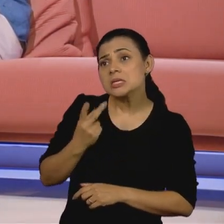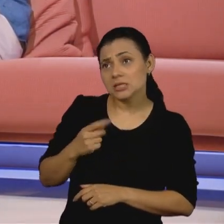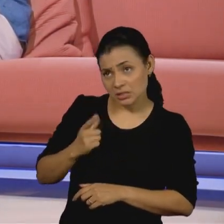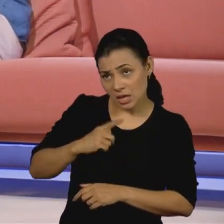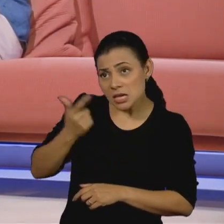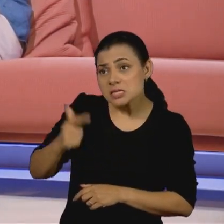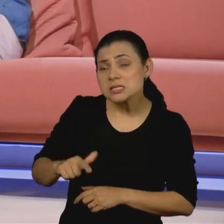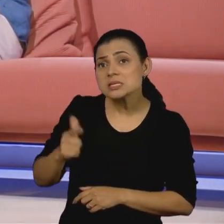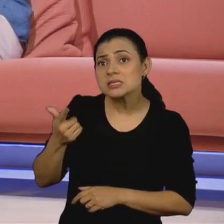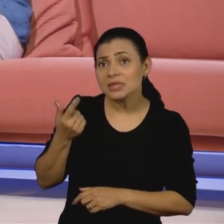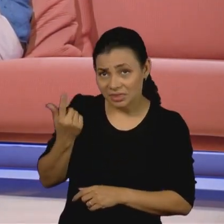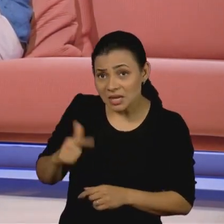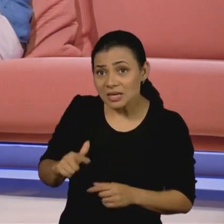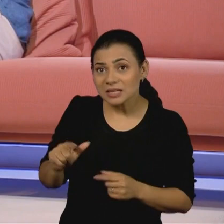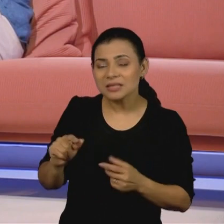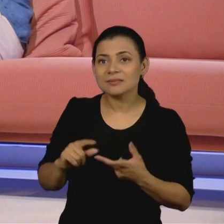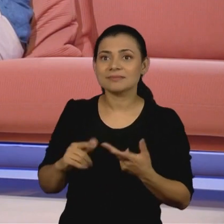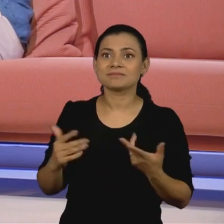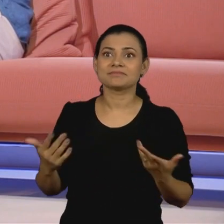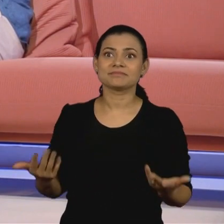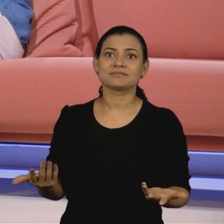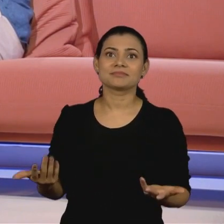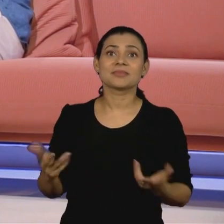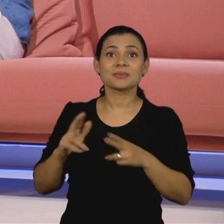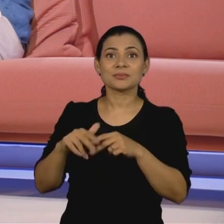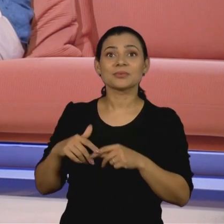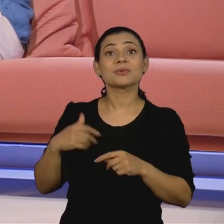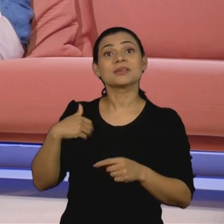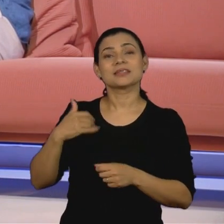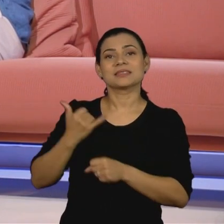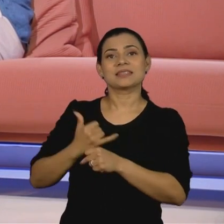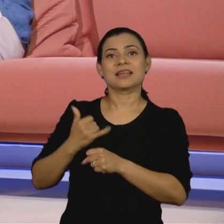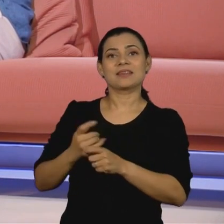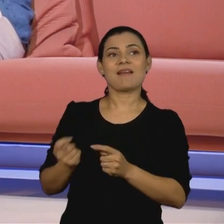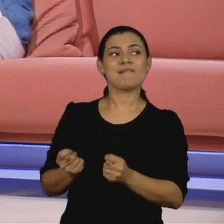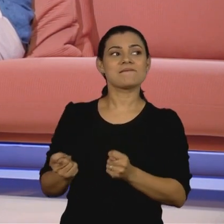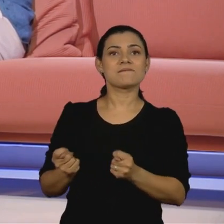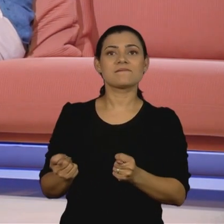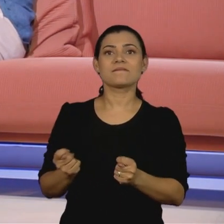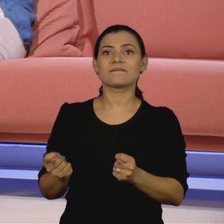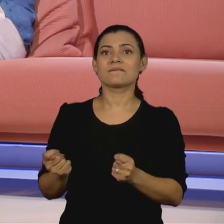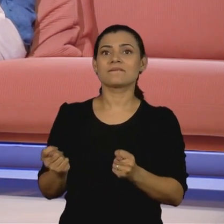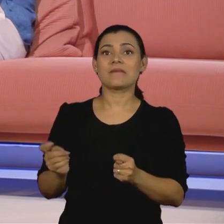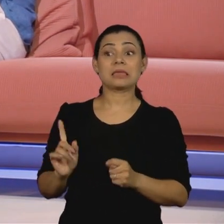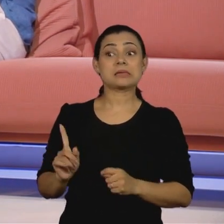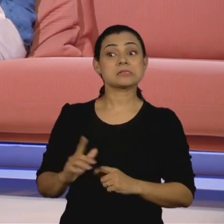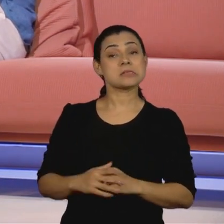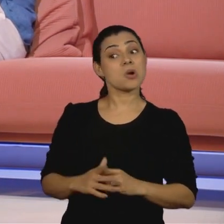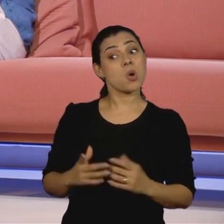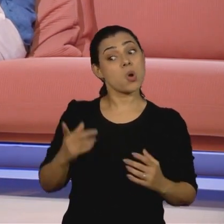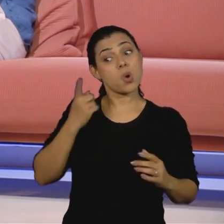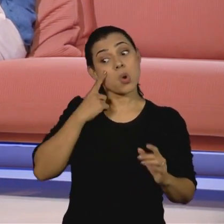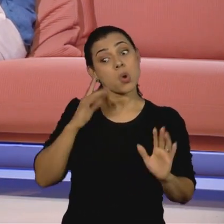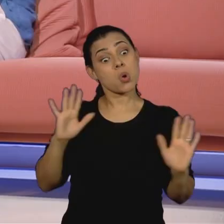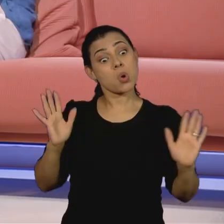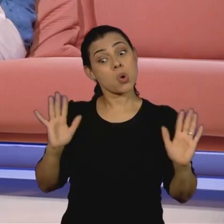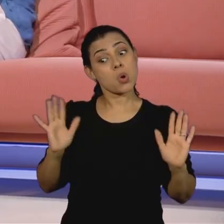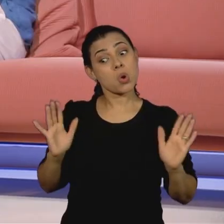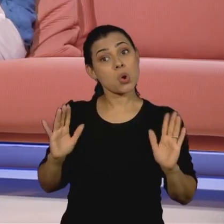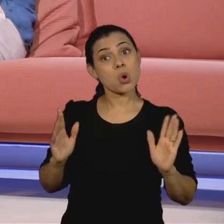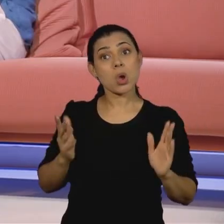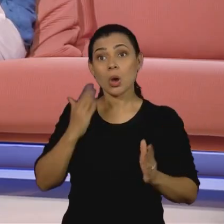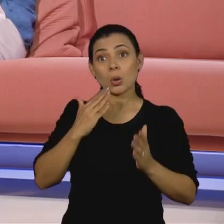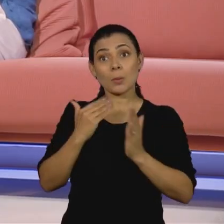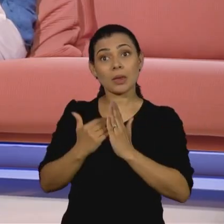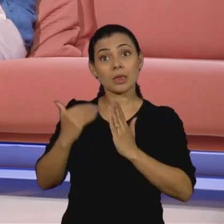Aquele pãozinho, já a mão de vaca da patroa, né? Já fala assim, esse menino está